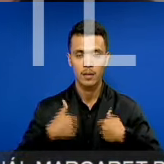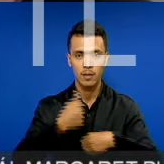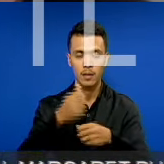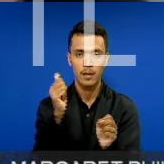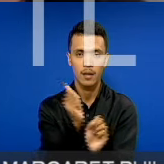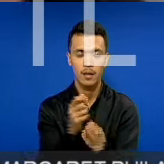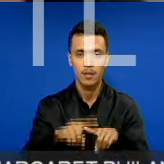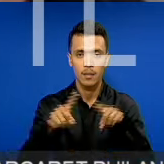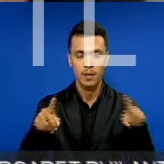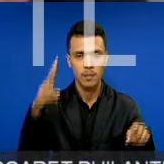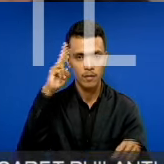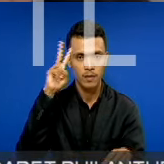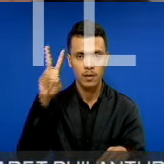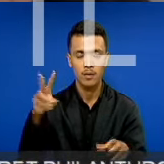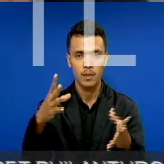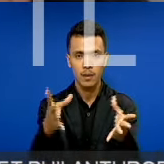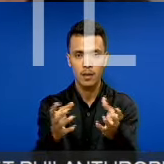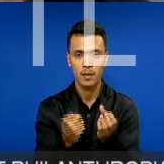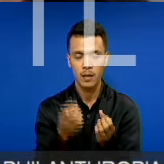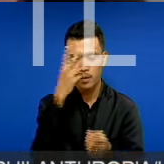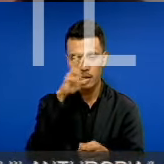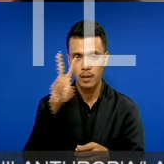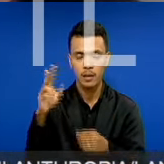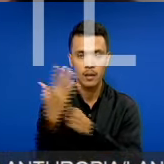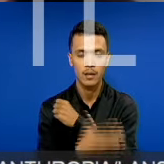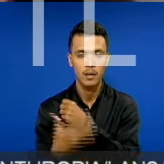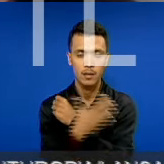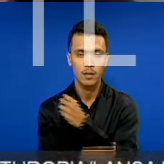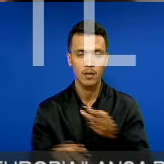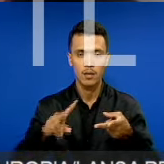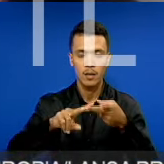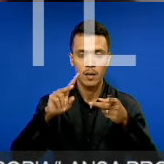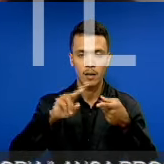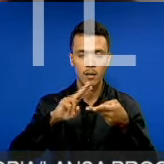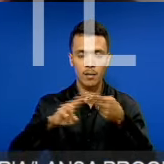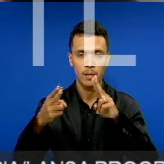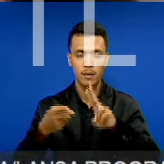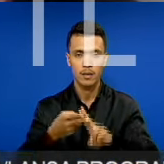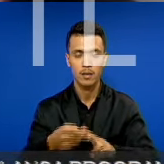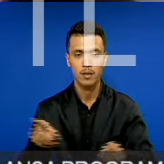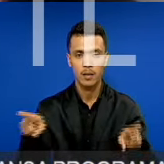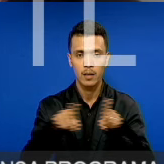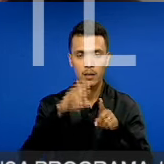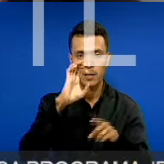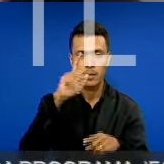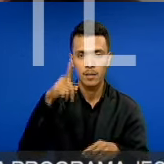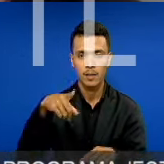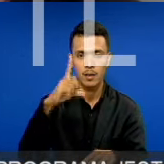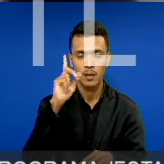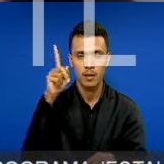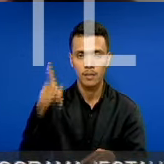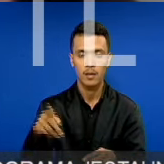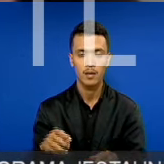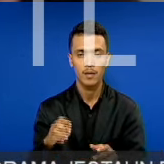Mas, visão Nebem, que a caracare também, e de países amigos da CPLP, nesse país de ser Nebem, que